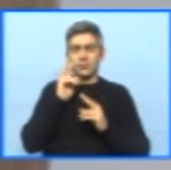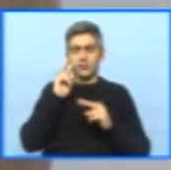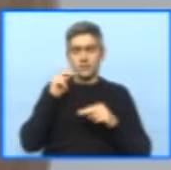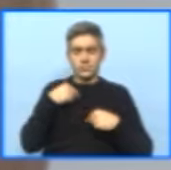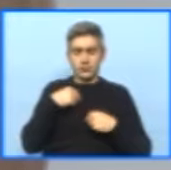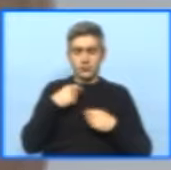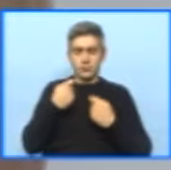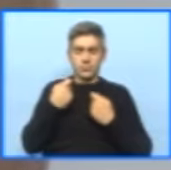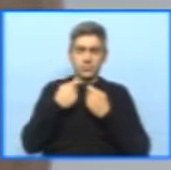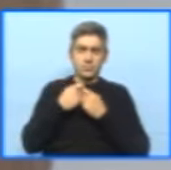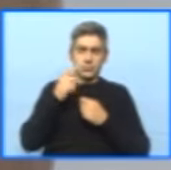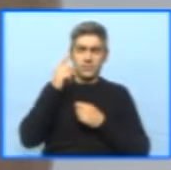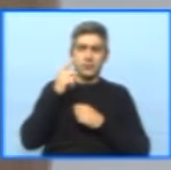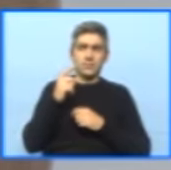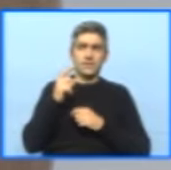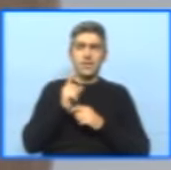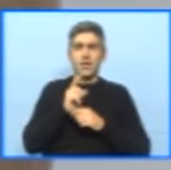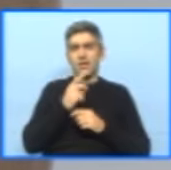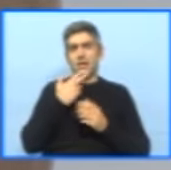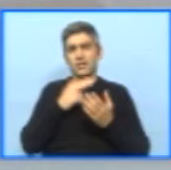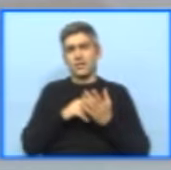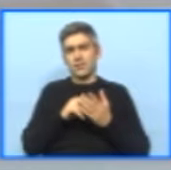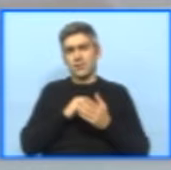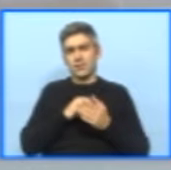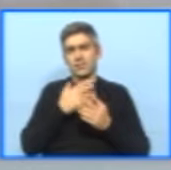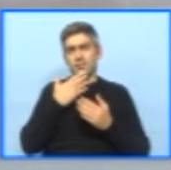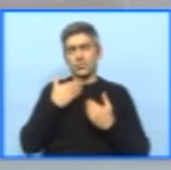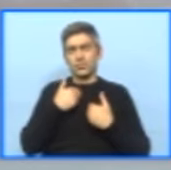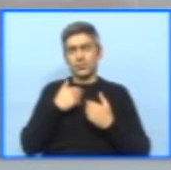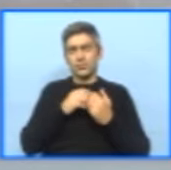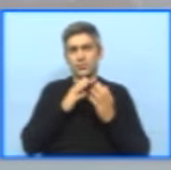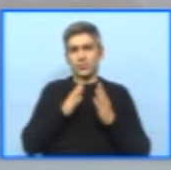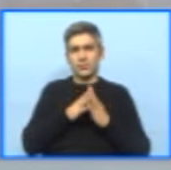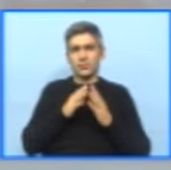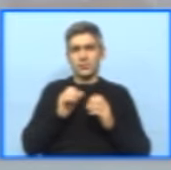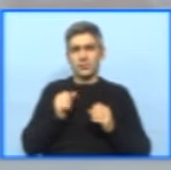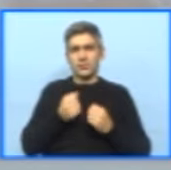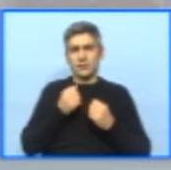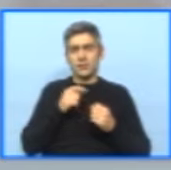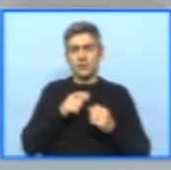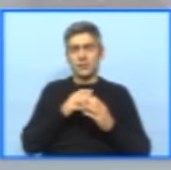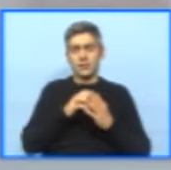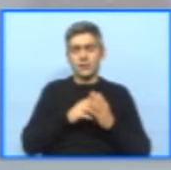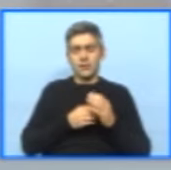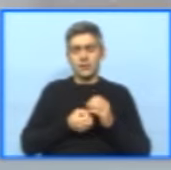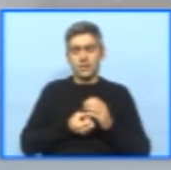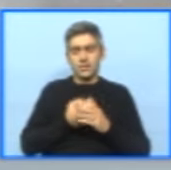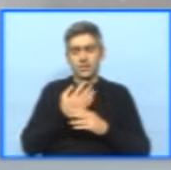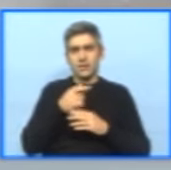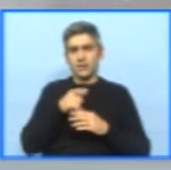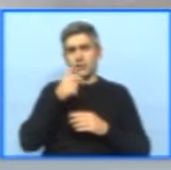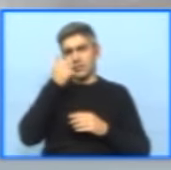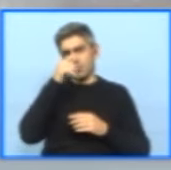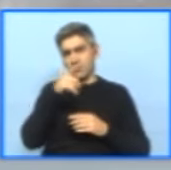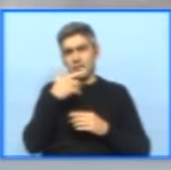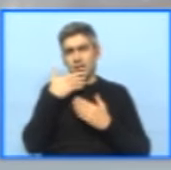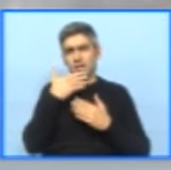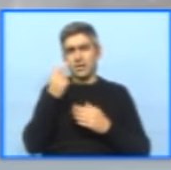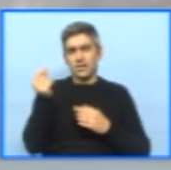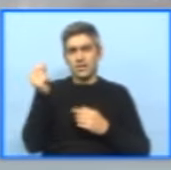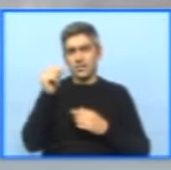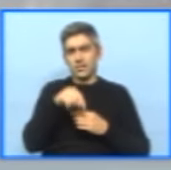concreta com o Filho que fez tudo para nos salvar. E são desafios que emergem destes textos que se escutam na missa deste domingo. Agradeço-vos terem estado aqui